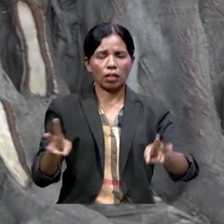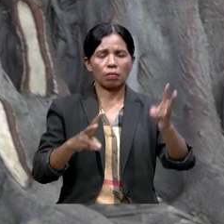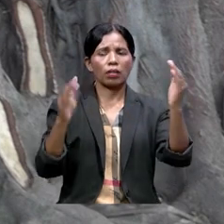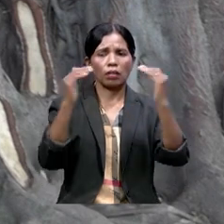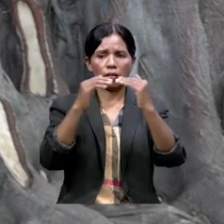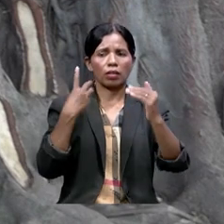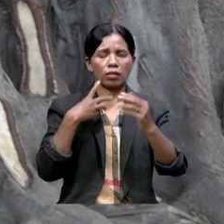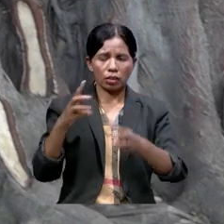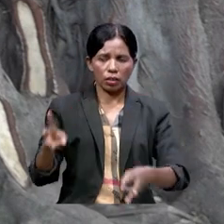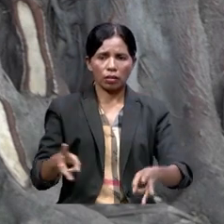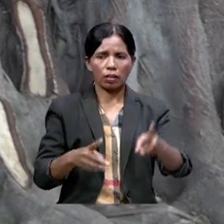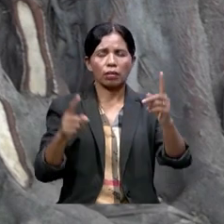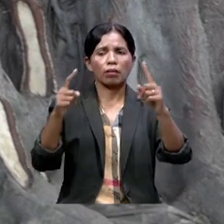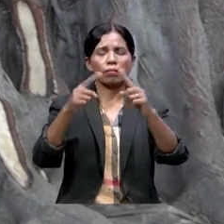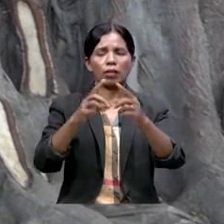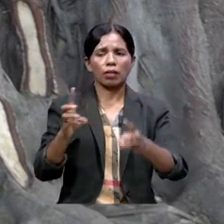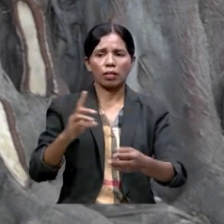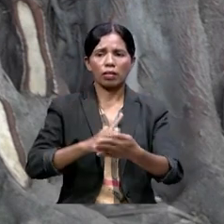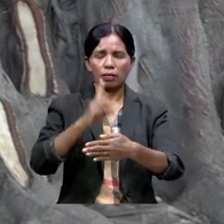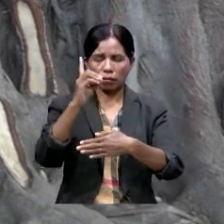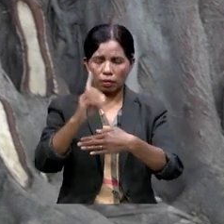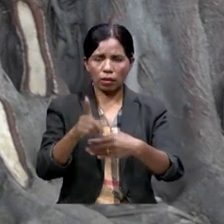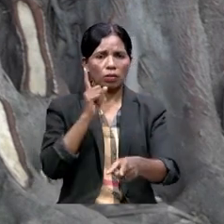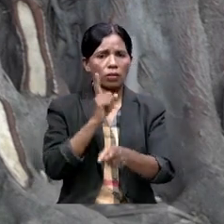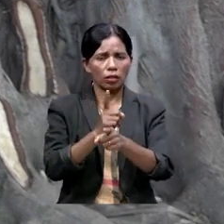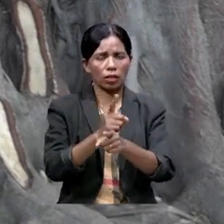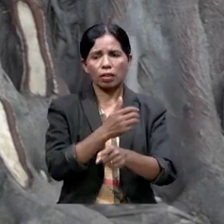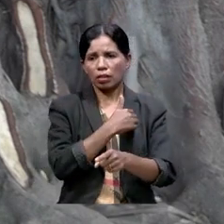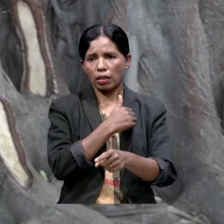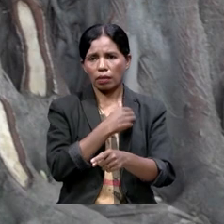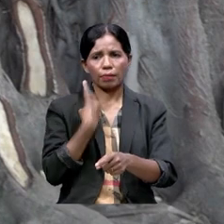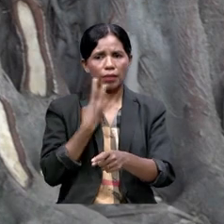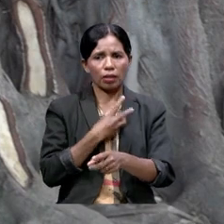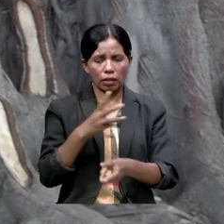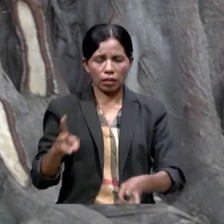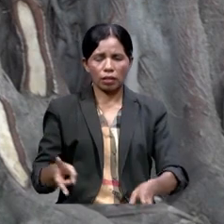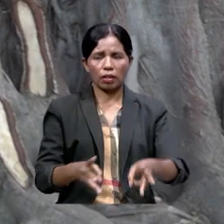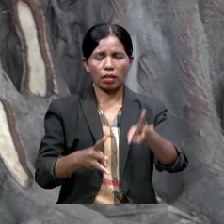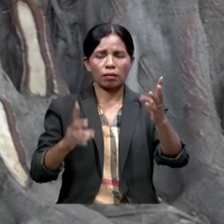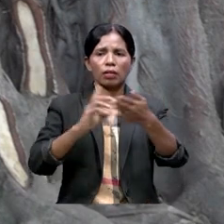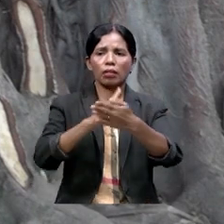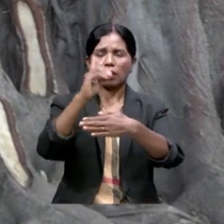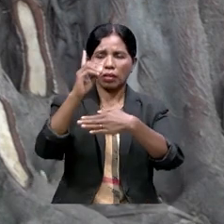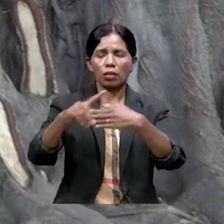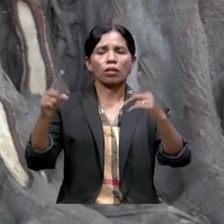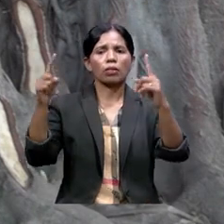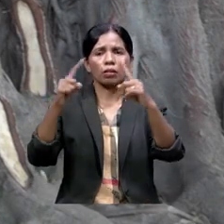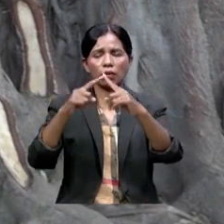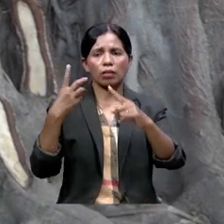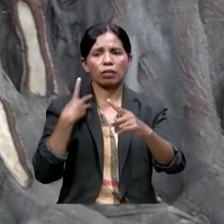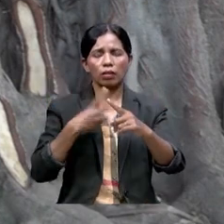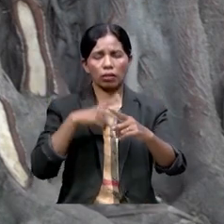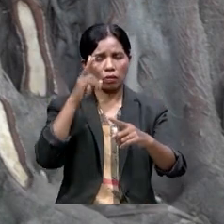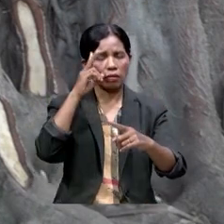ita nia dá lamba desenvolvimento ne durante ne los ona kalae. Ita ni dalam ba desenvolvimento ato toi he ita ni